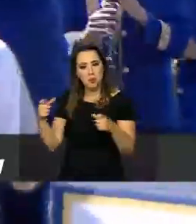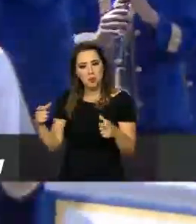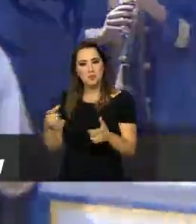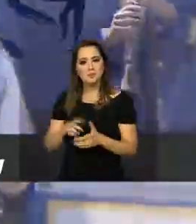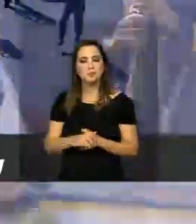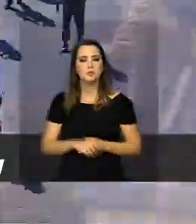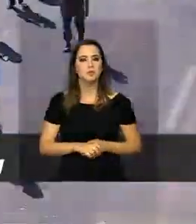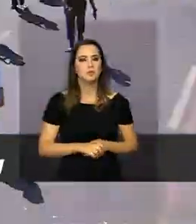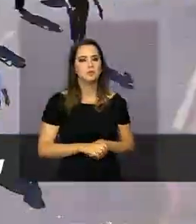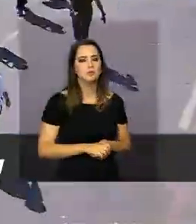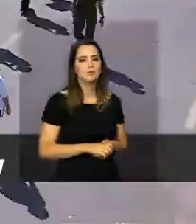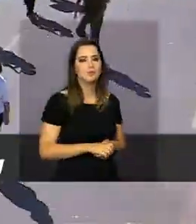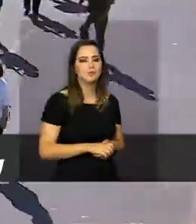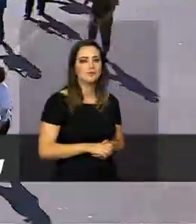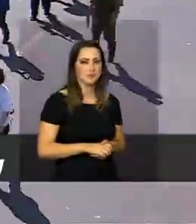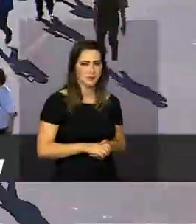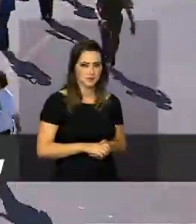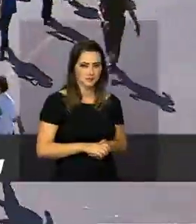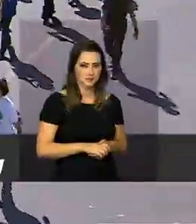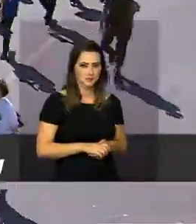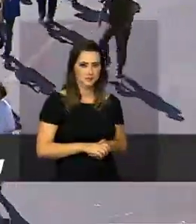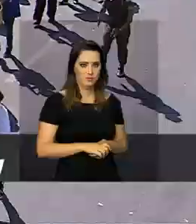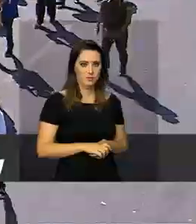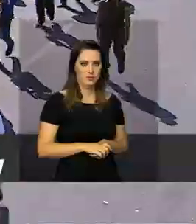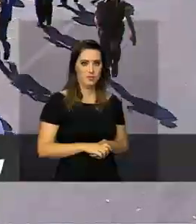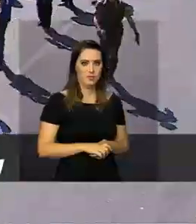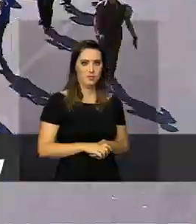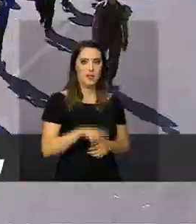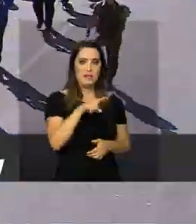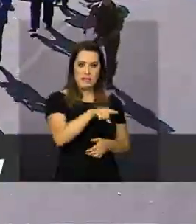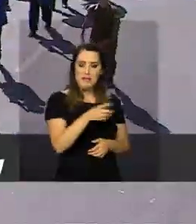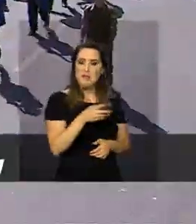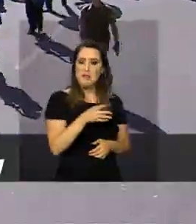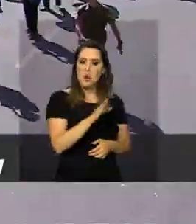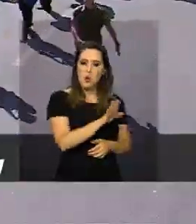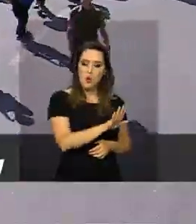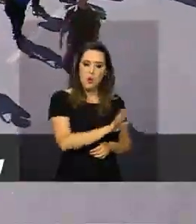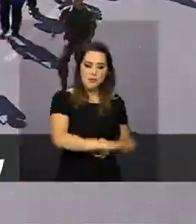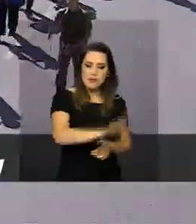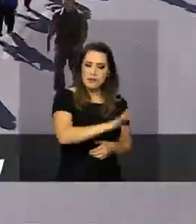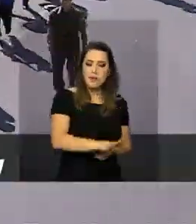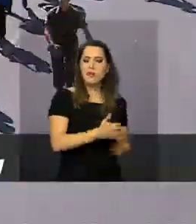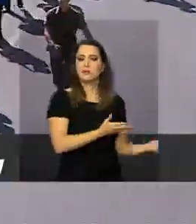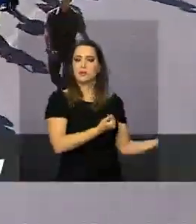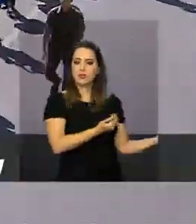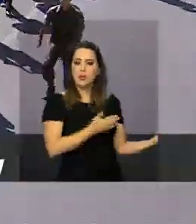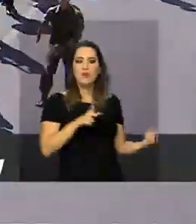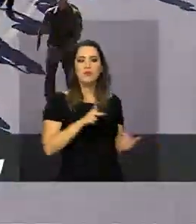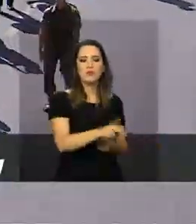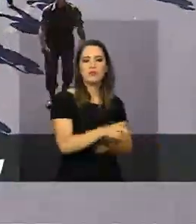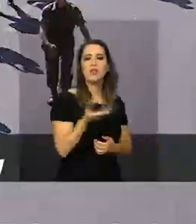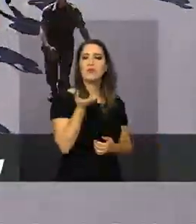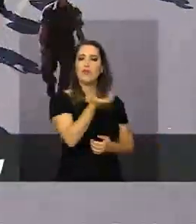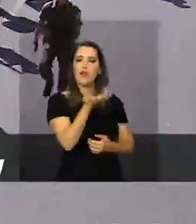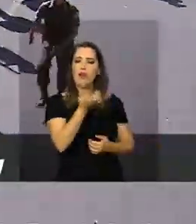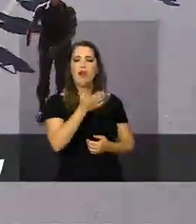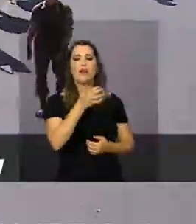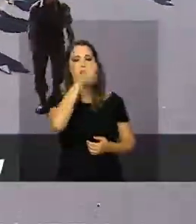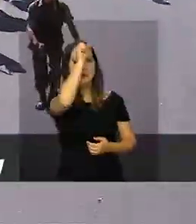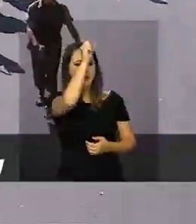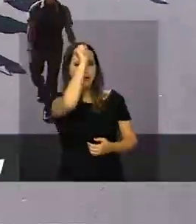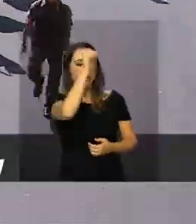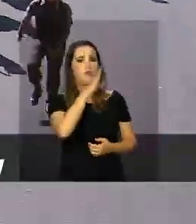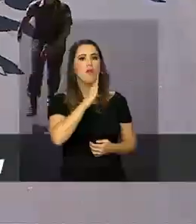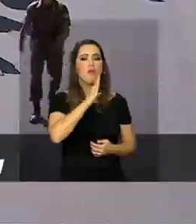Pedro I, o primeiro imperador do Brasil, são hábitos de conhecimento. Nossas crianças têm essa ansiedade de conhecer cada